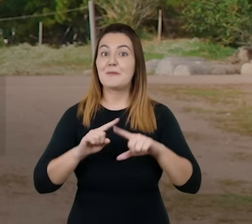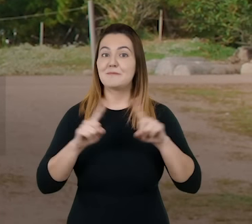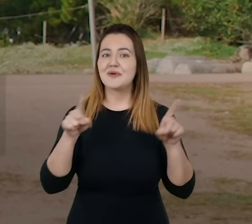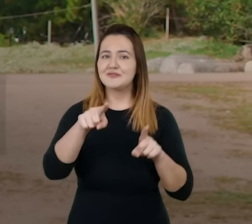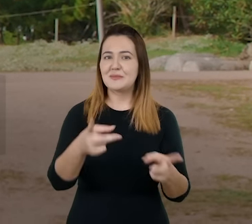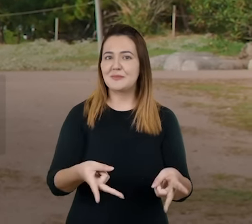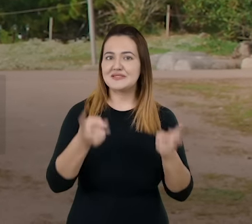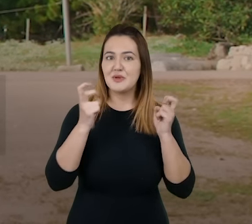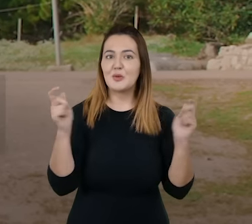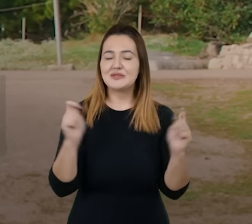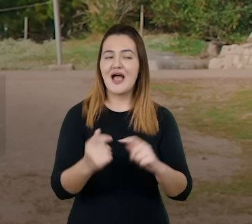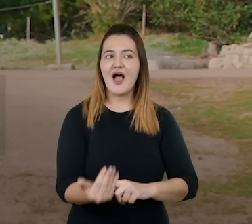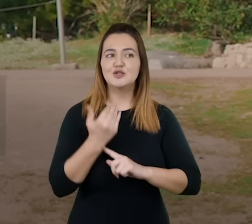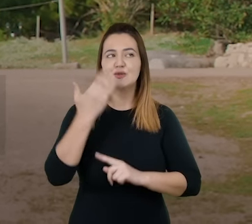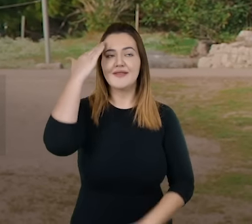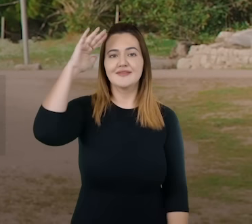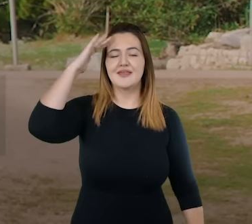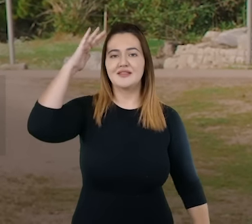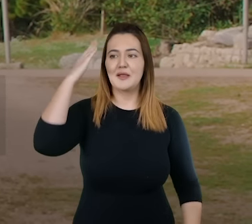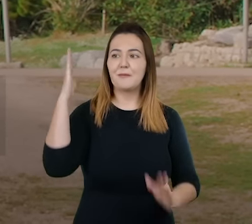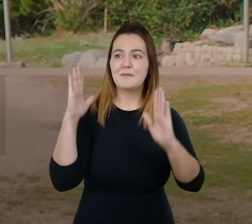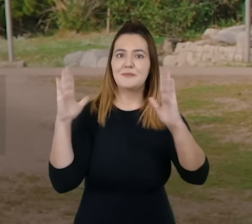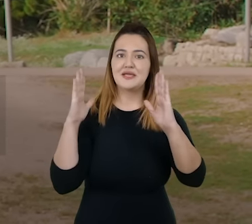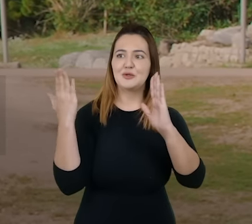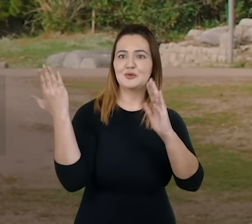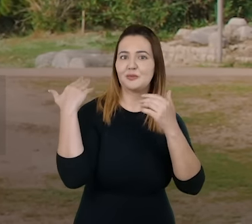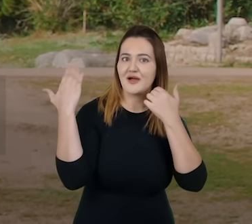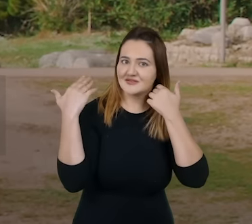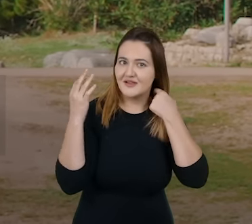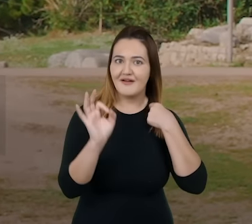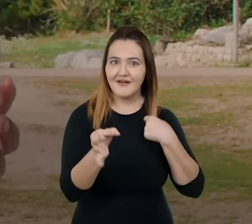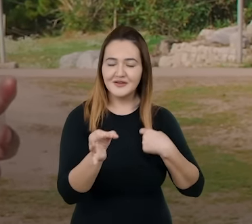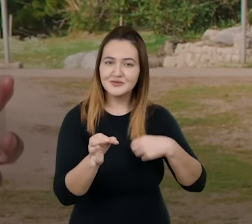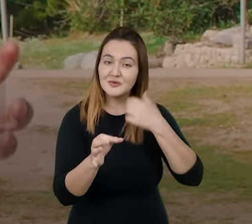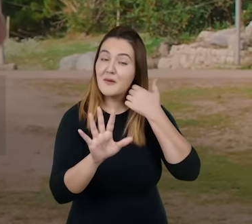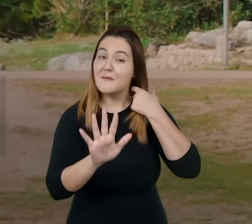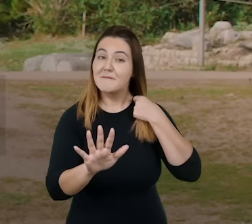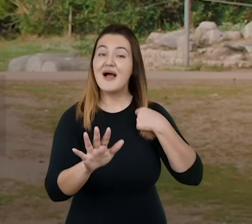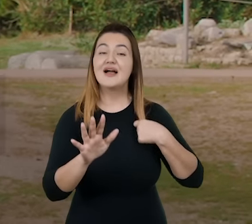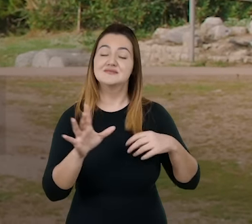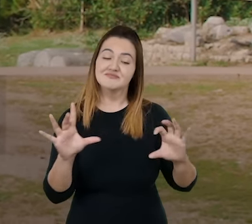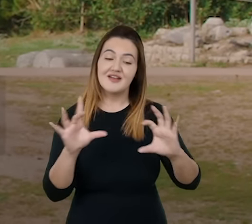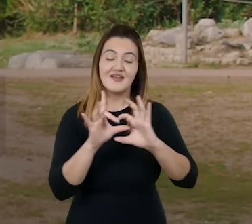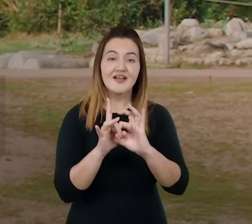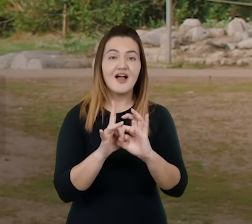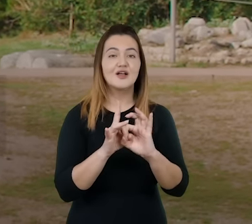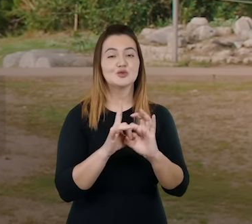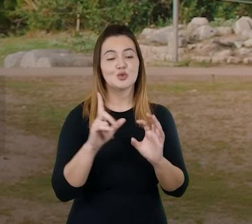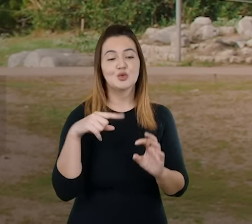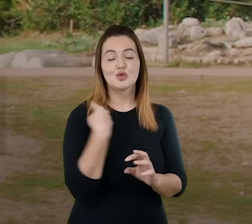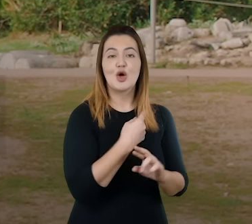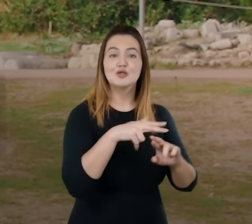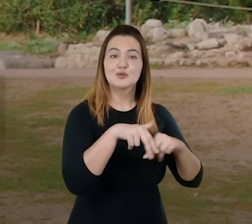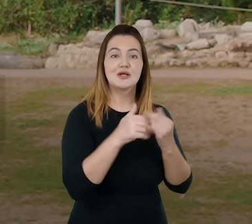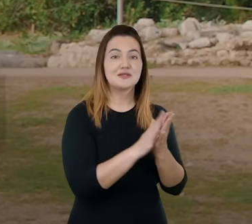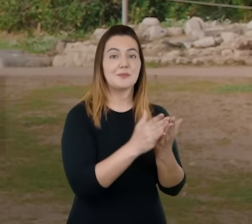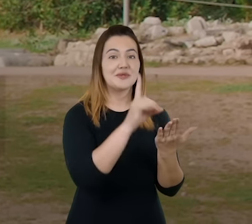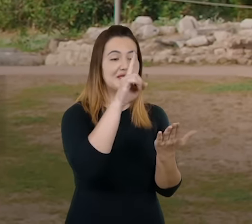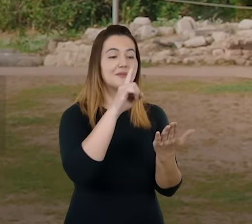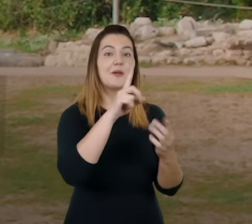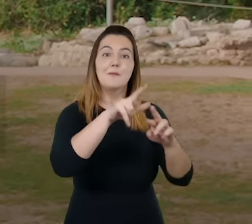são ilustrativos de uma época em que nós não vivemos, mas é uma época que está tão conectada com cada um de nós por causa da nossa